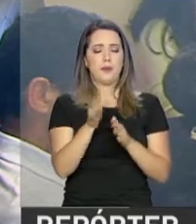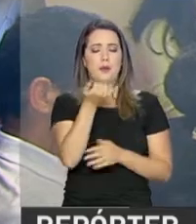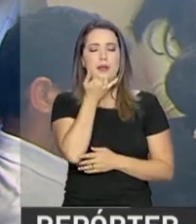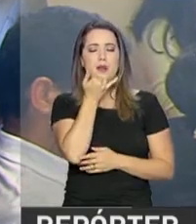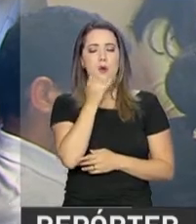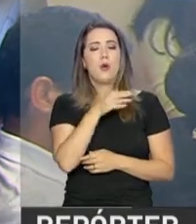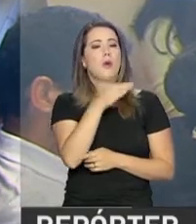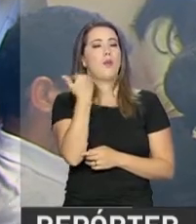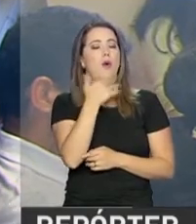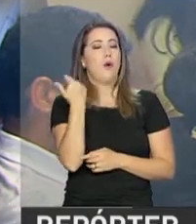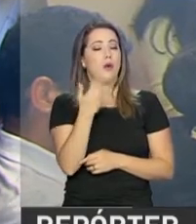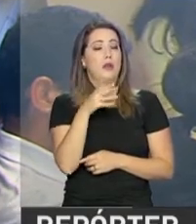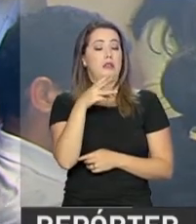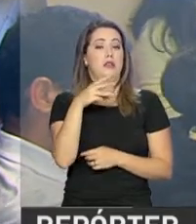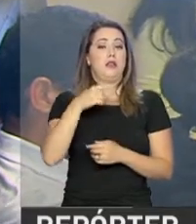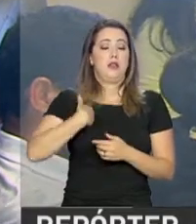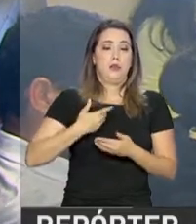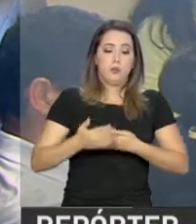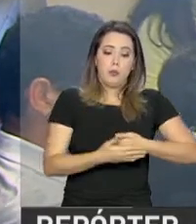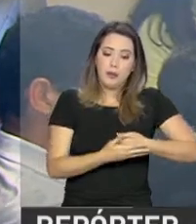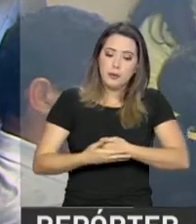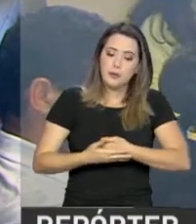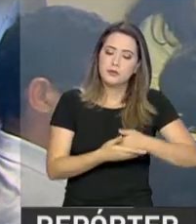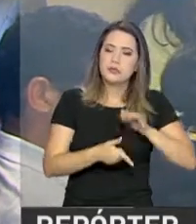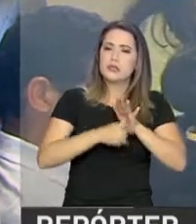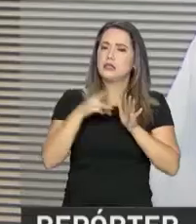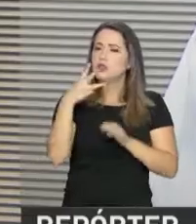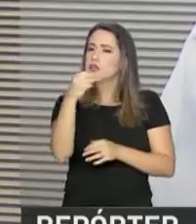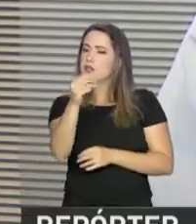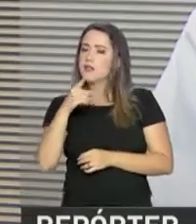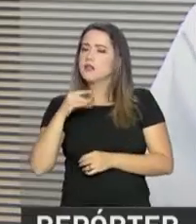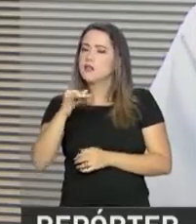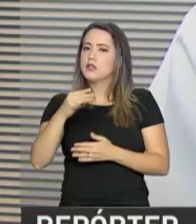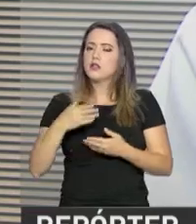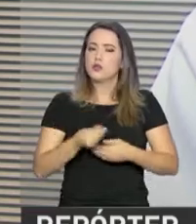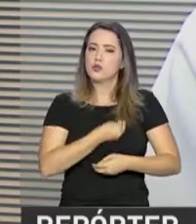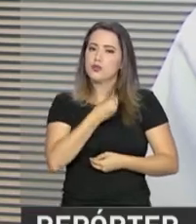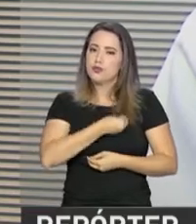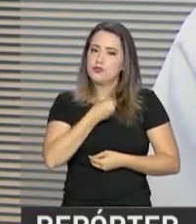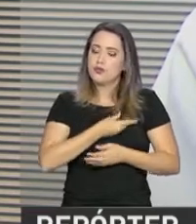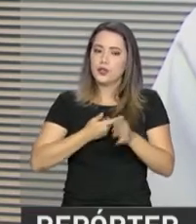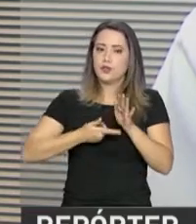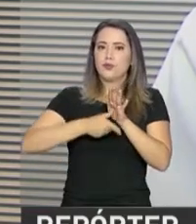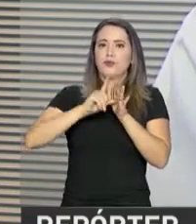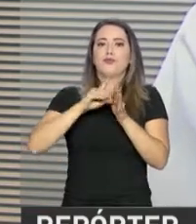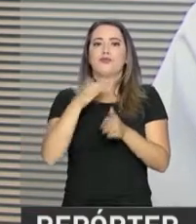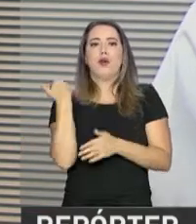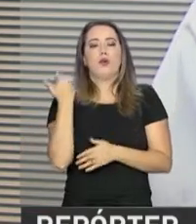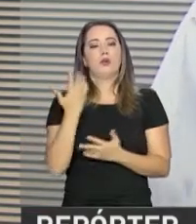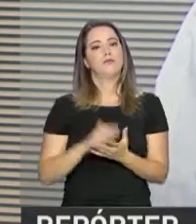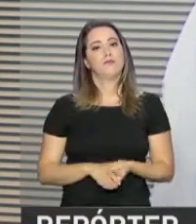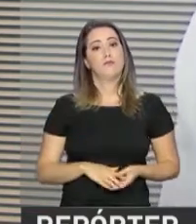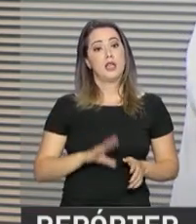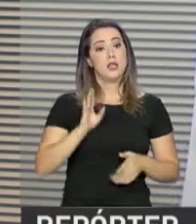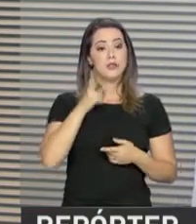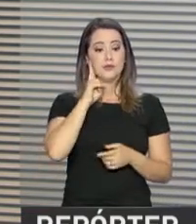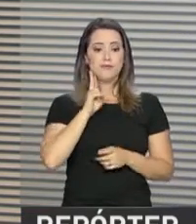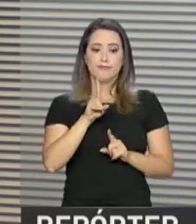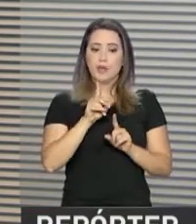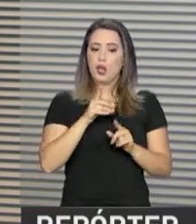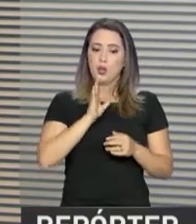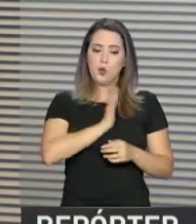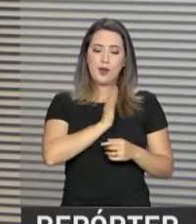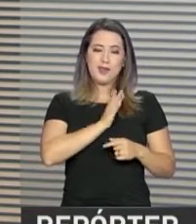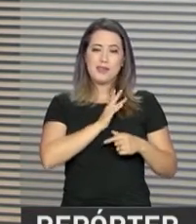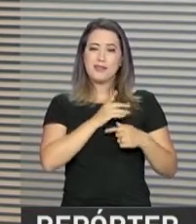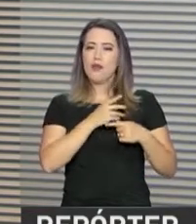ação cerca de 30 mil bebês com a formação por ano no brasil e muitos desses defeitos passam despercebidos